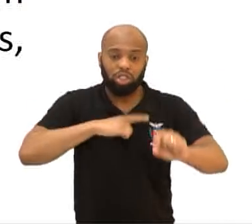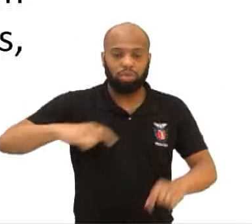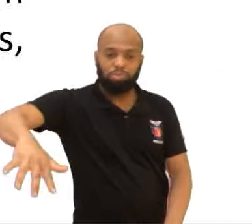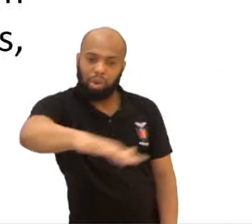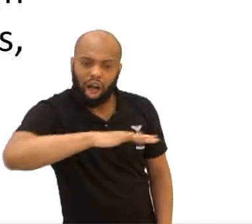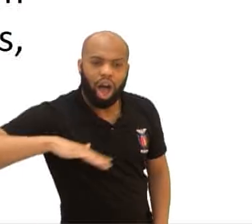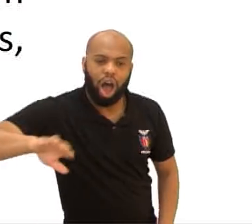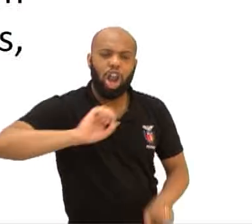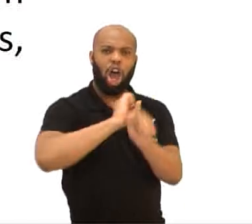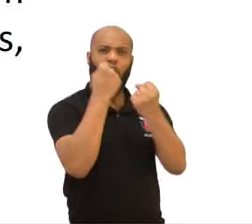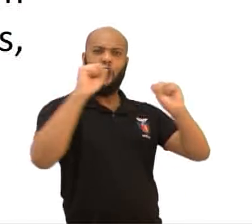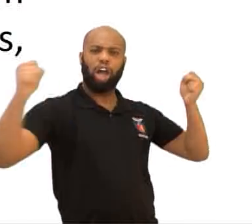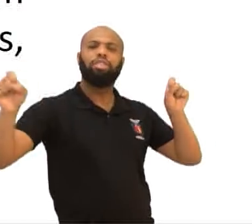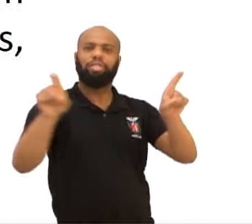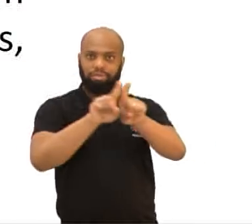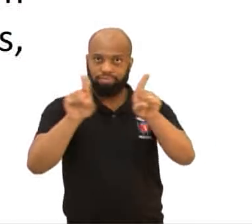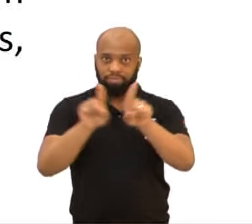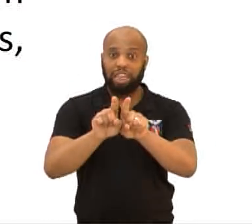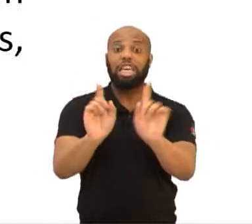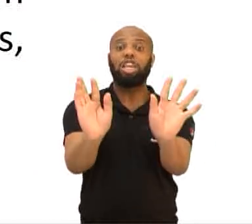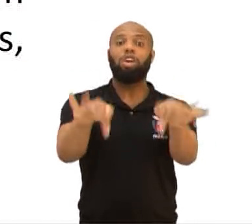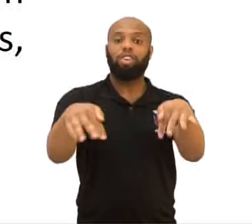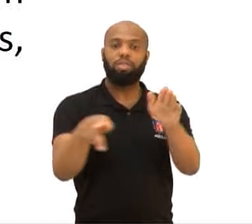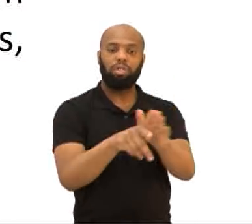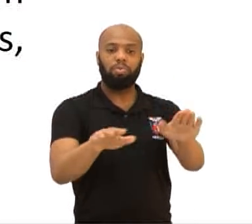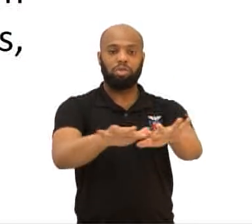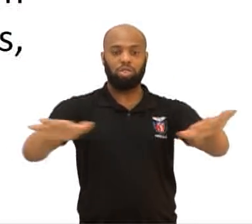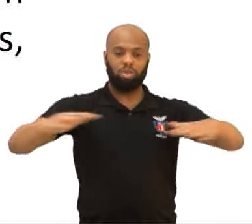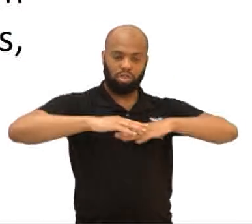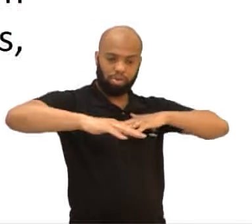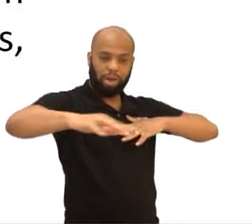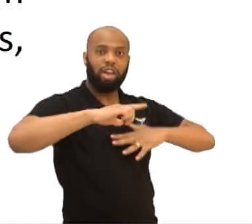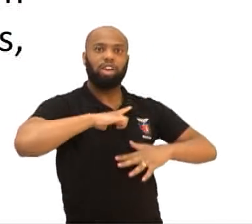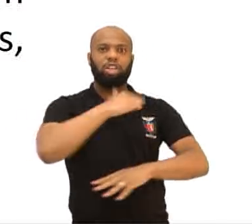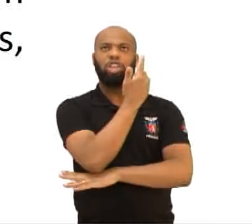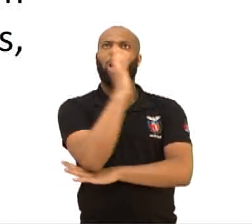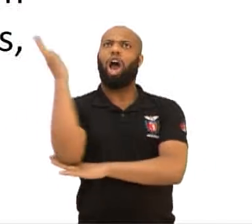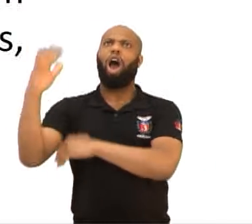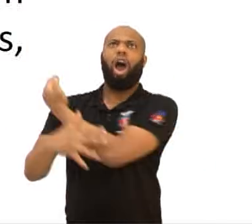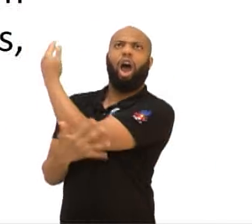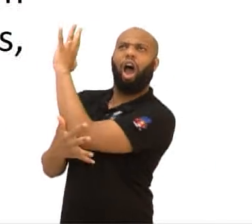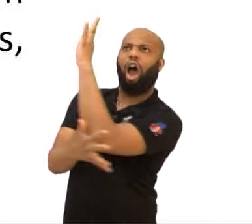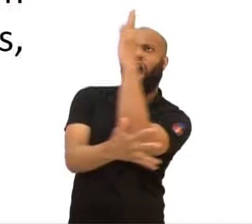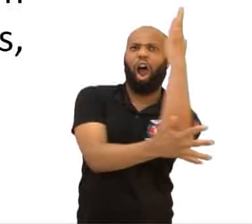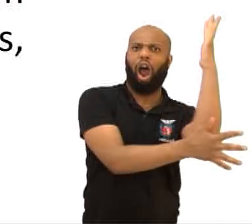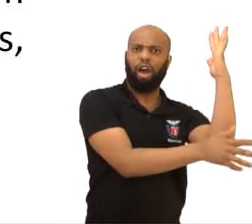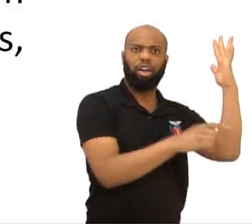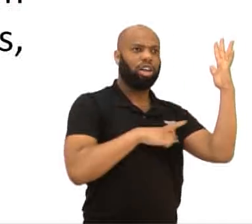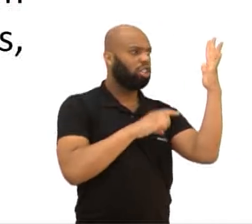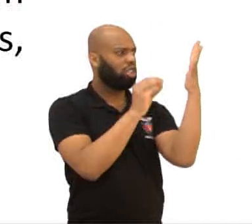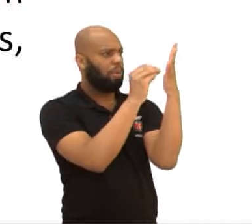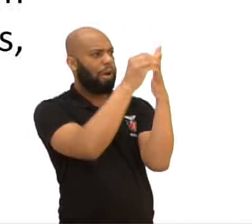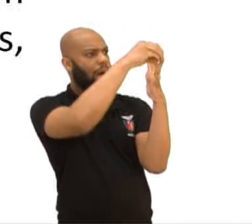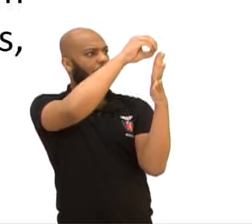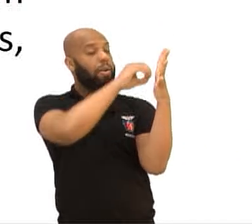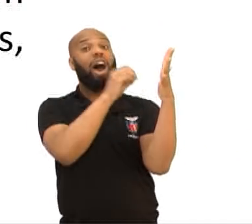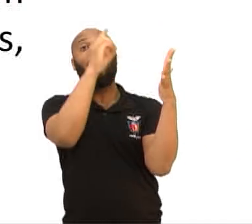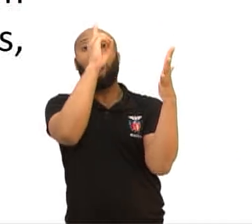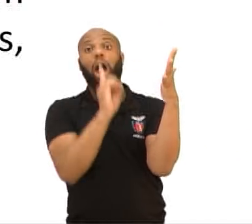pátio, enorme também, e no fim do pátio cresciam árvores enormes, carregadas de